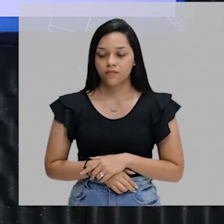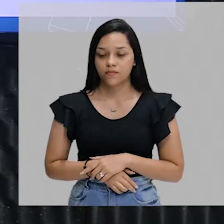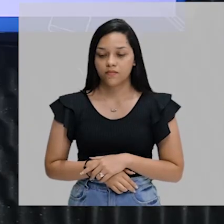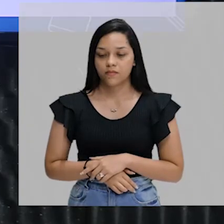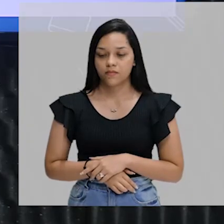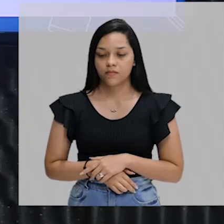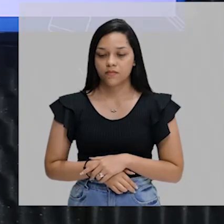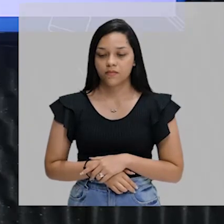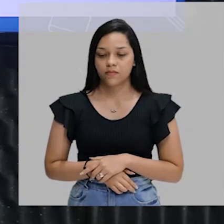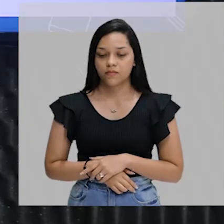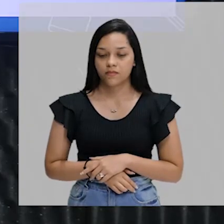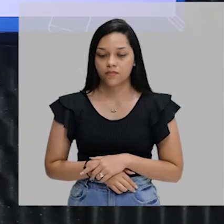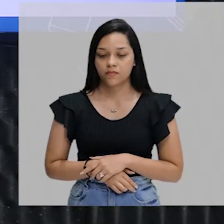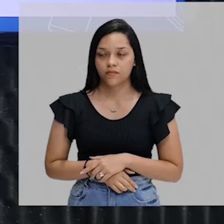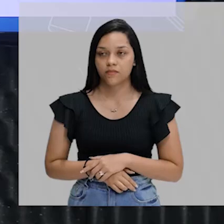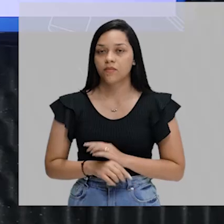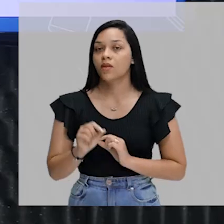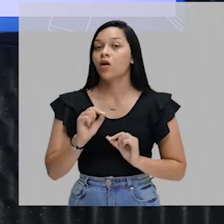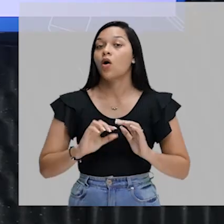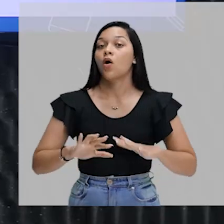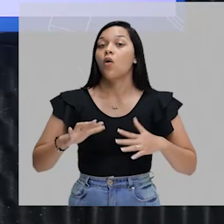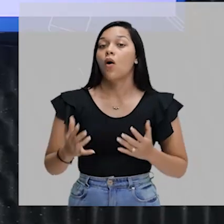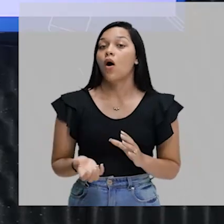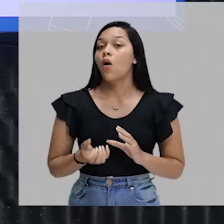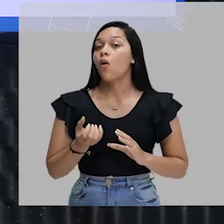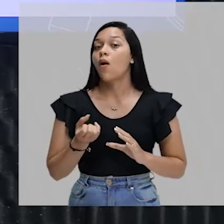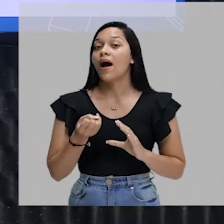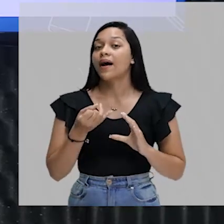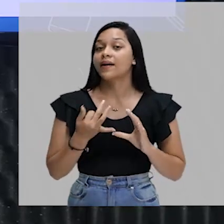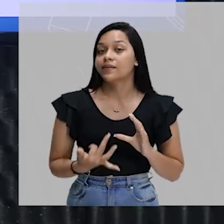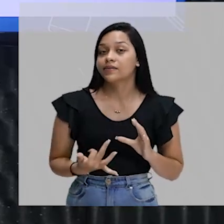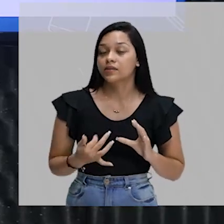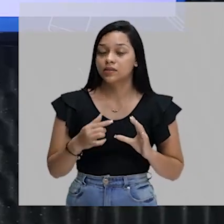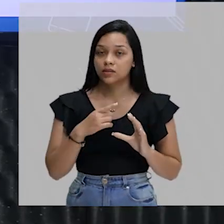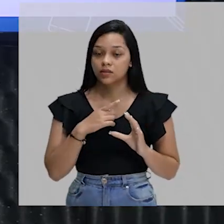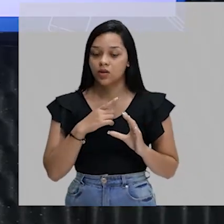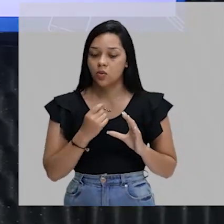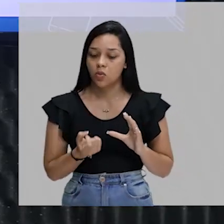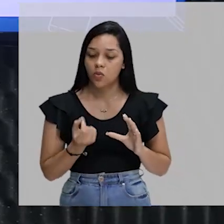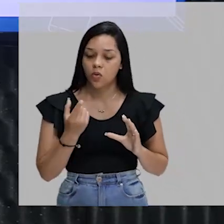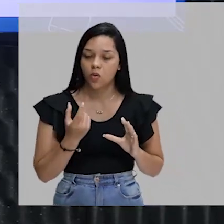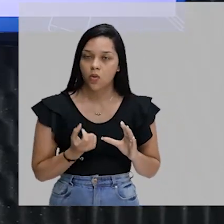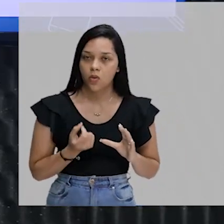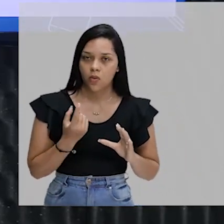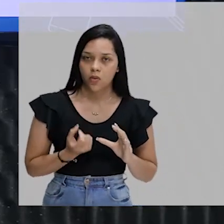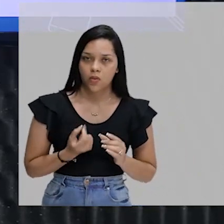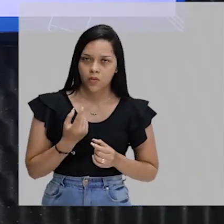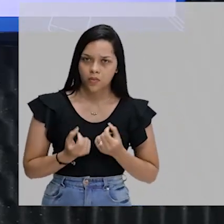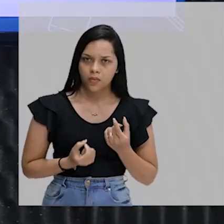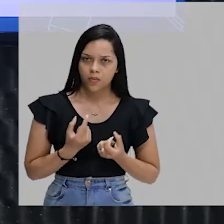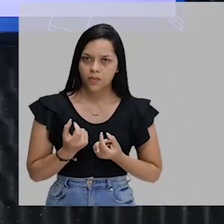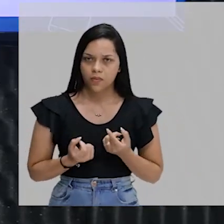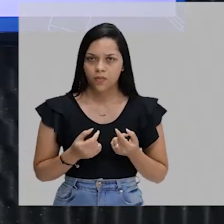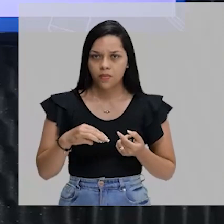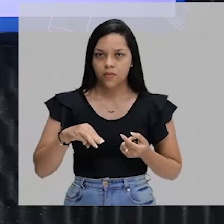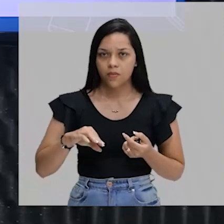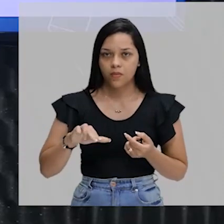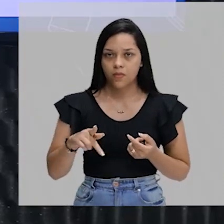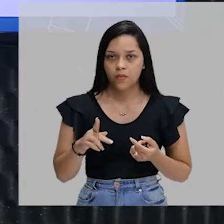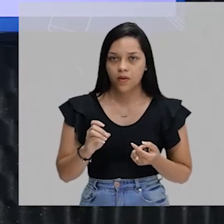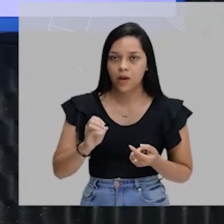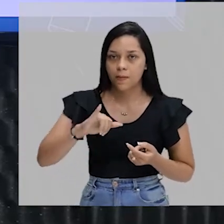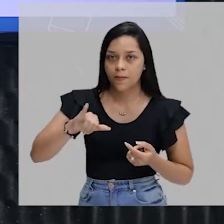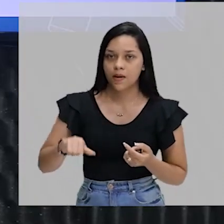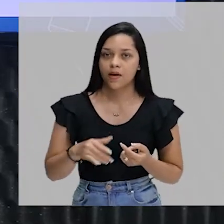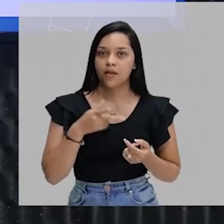em decorrência a quê? Né? Essa característica que esse milho vai ter. Eu só, antes da gente responder aqui essa questão, aproveitado que ele está